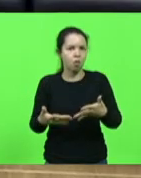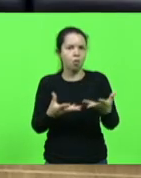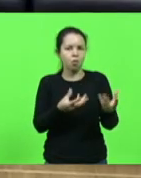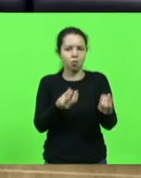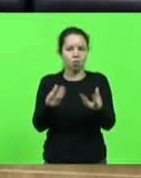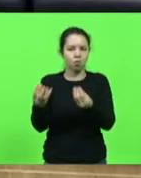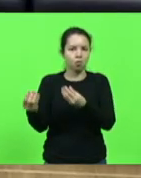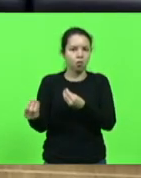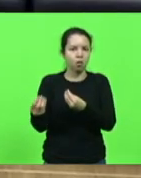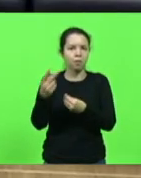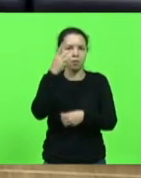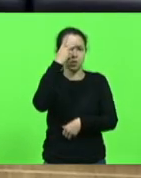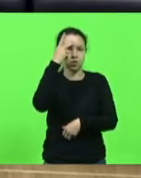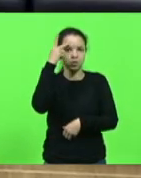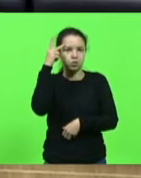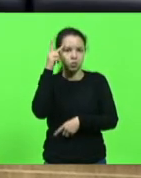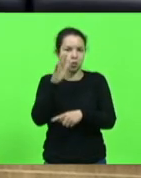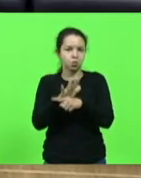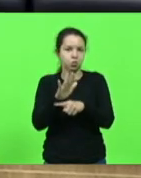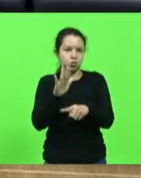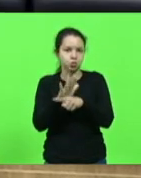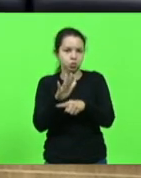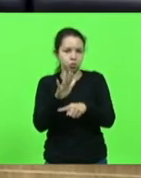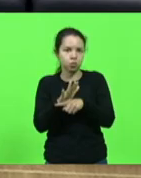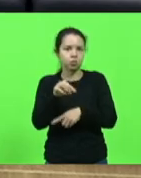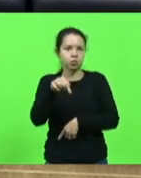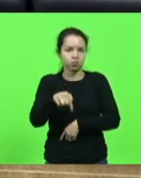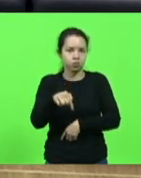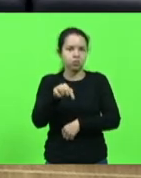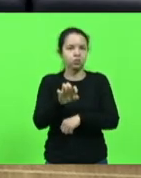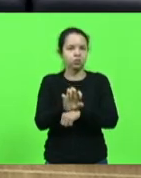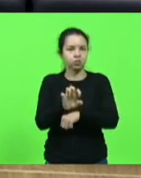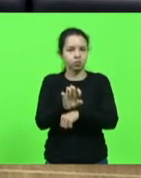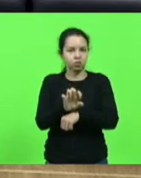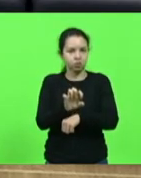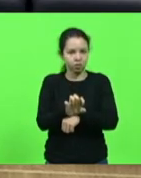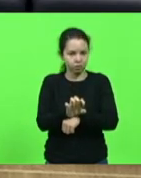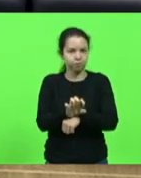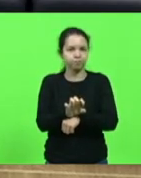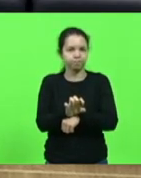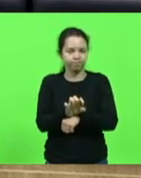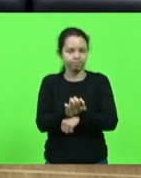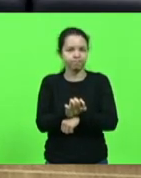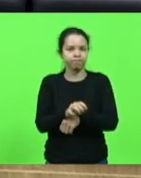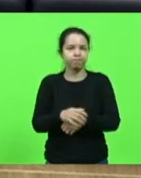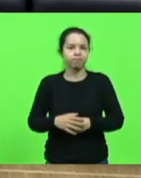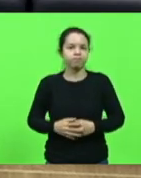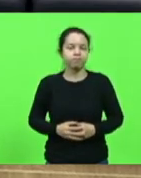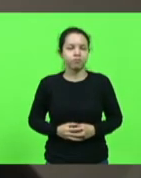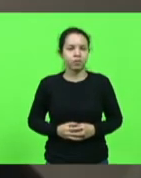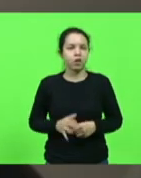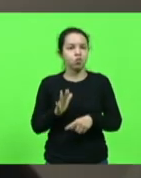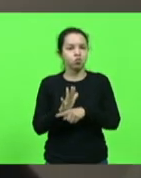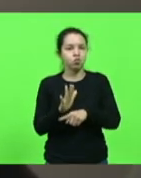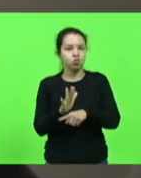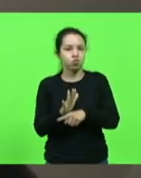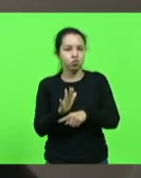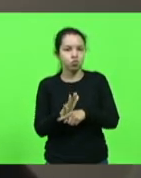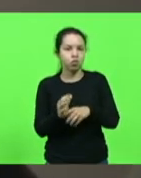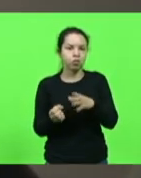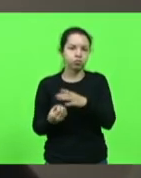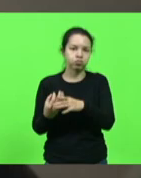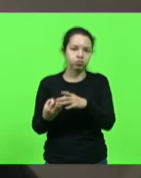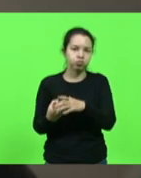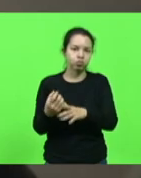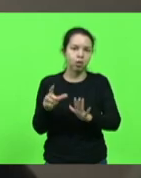que ajudam e ajudaram o nosso Estado na contribuição da nossa legislação, da nossa cultura,